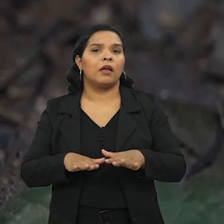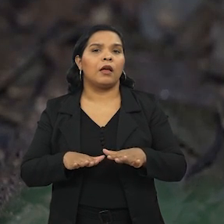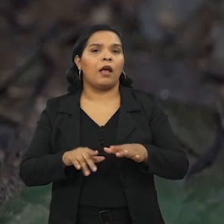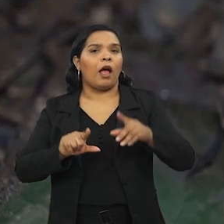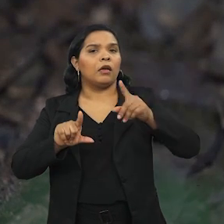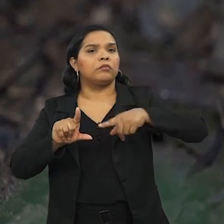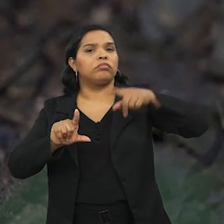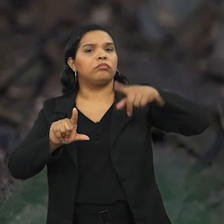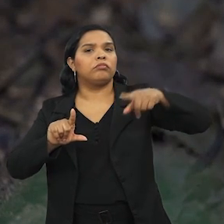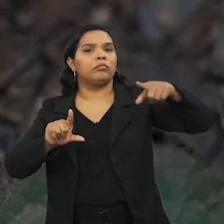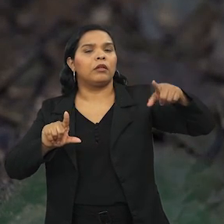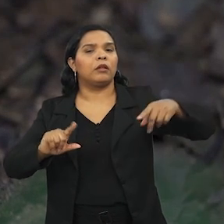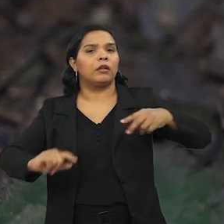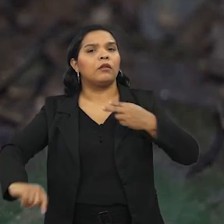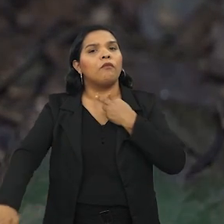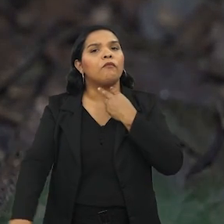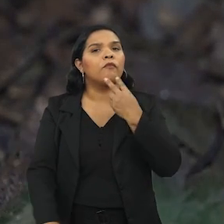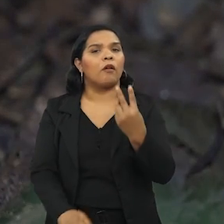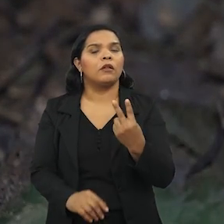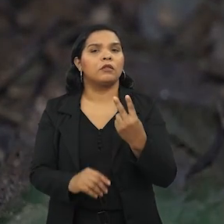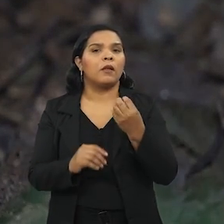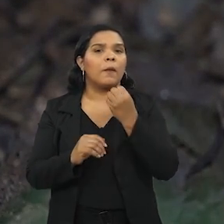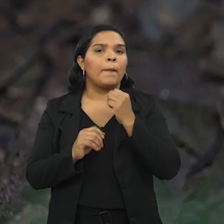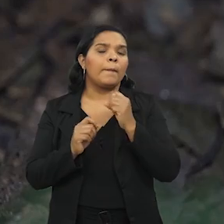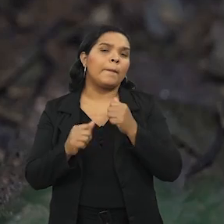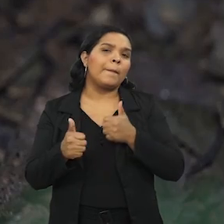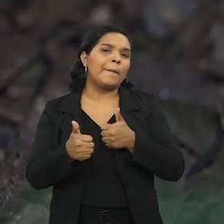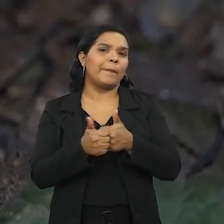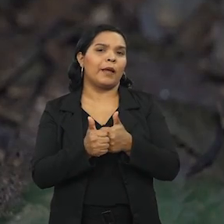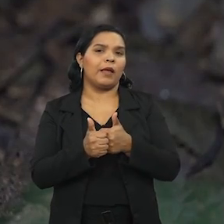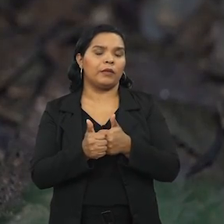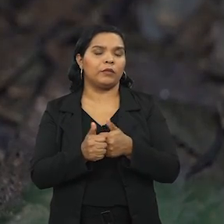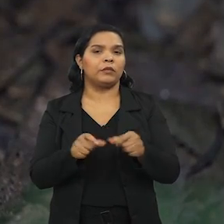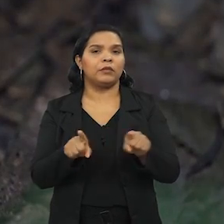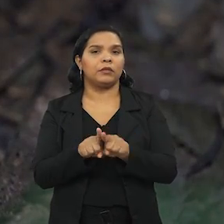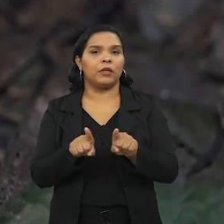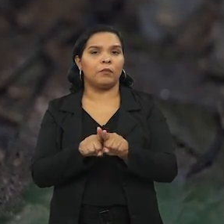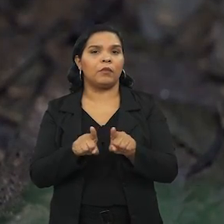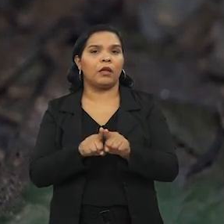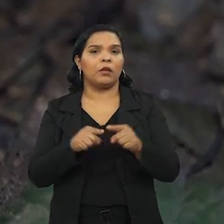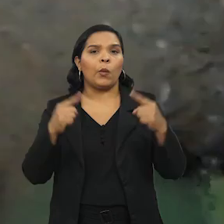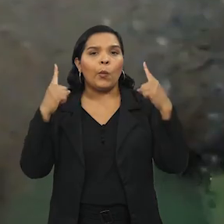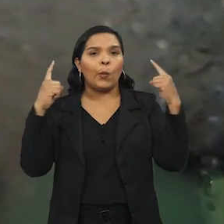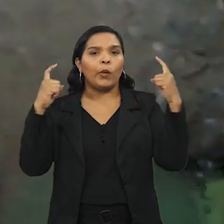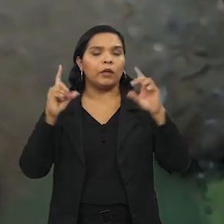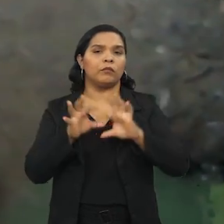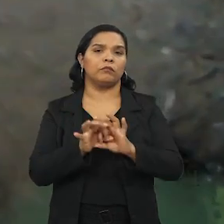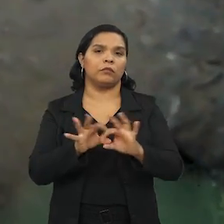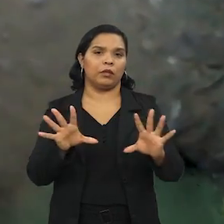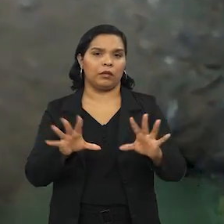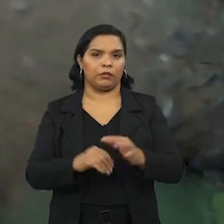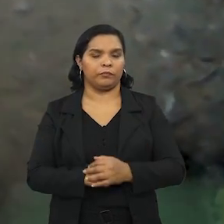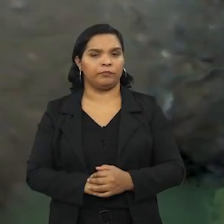que a espécie vocaliza está muito próxima da frequência que o ruído é liberado.